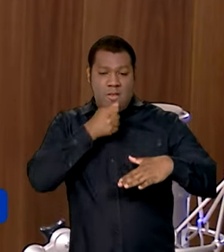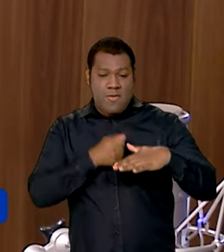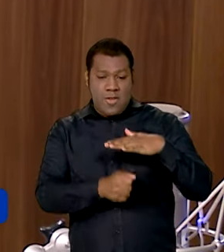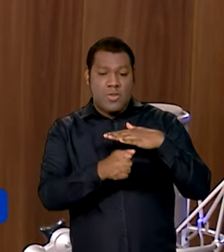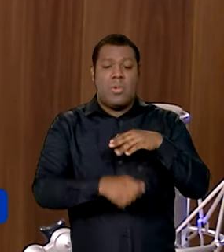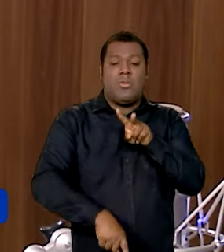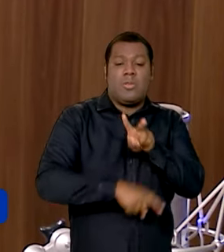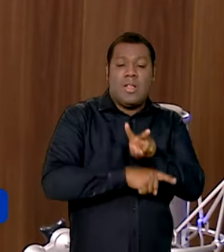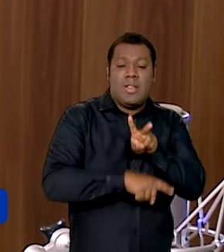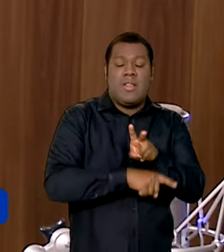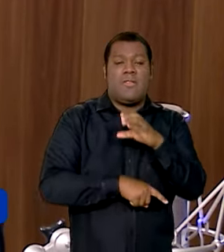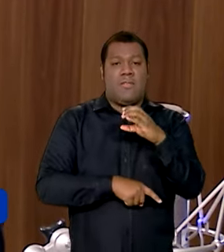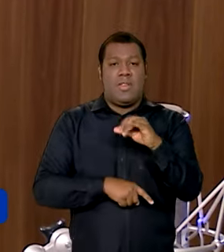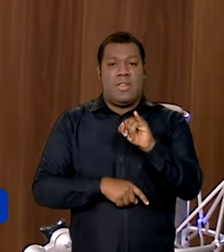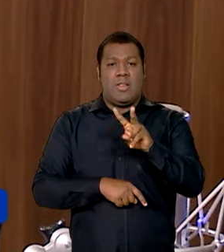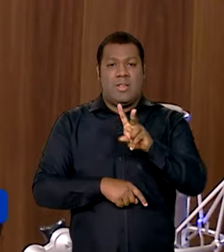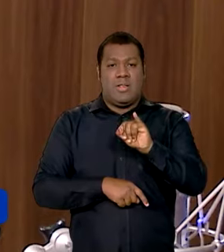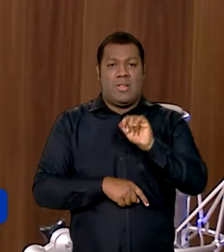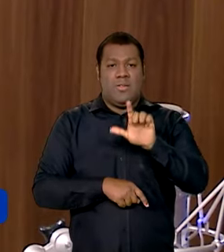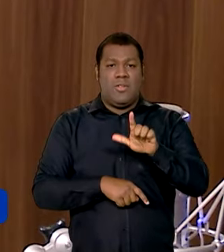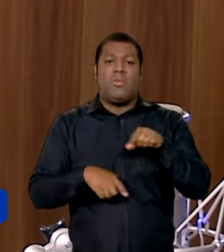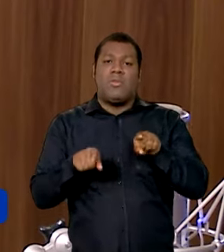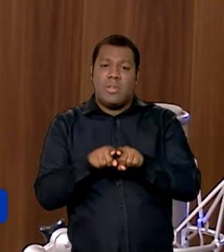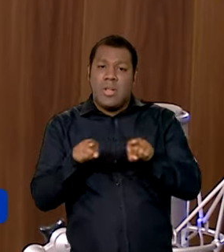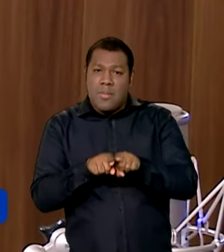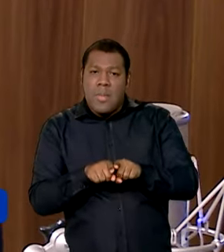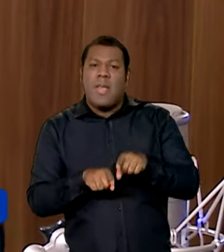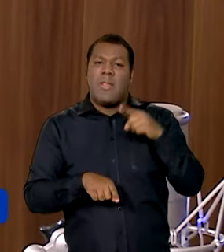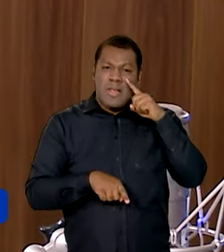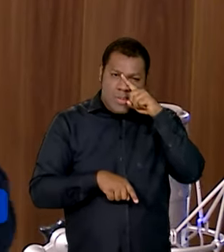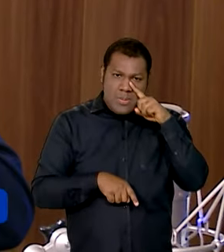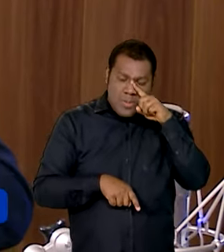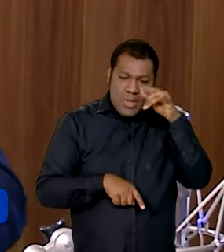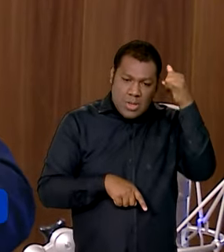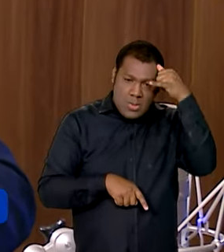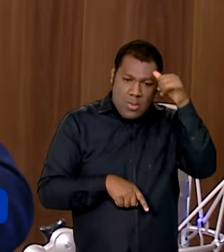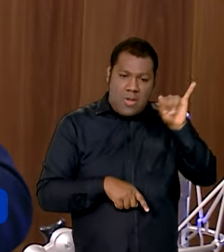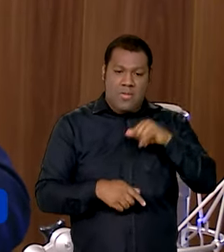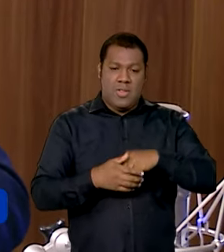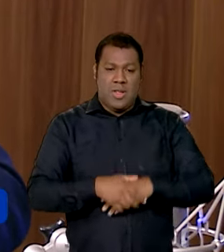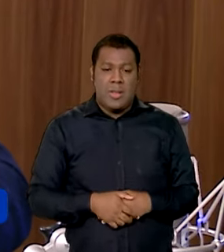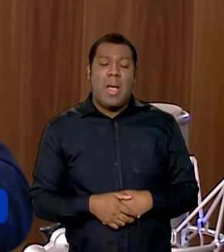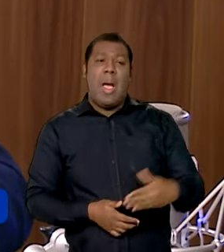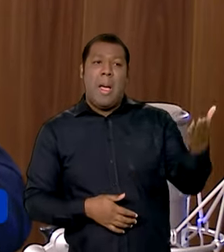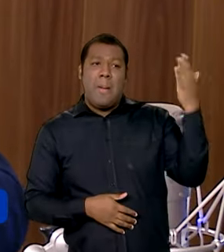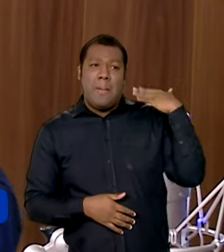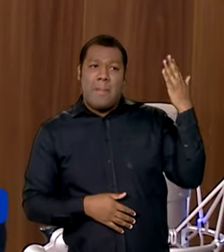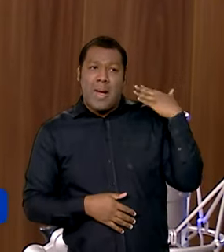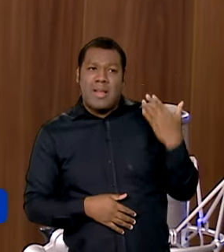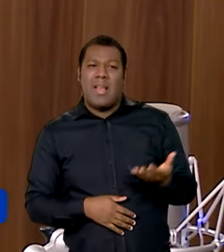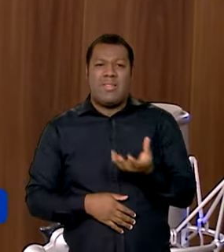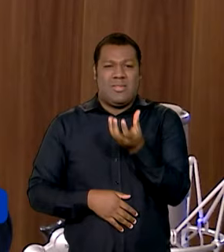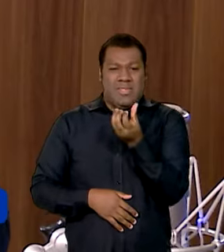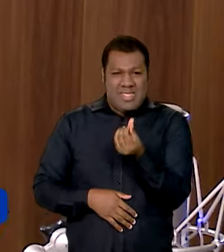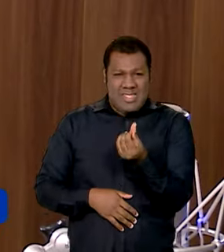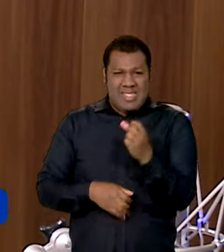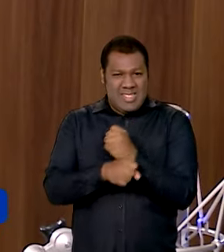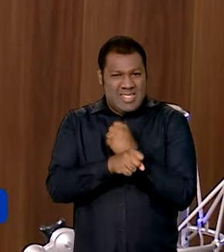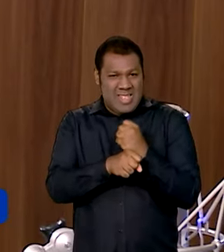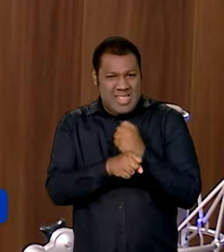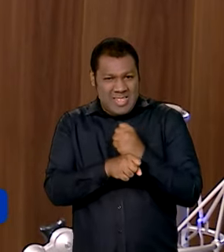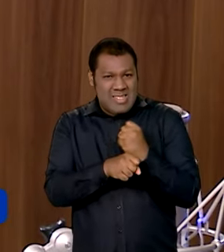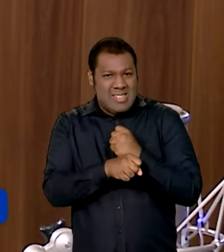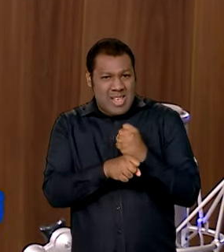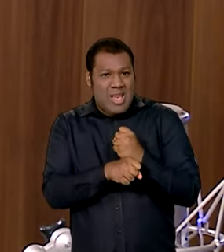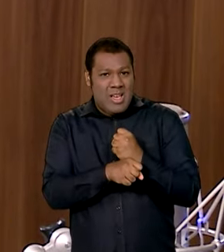também em eh eh é prevenção e essa política foi abandonada nos últimos 6 7 anos então o presidente quando